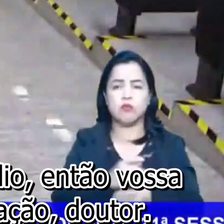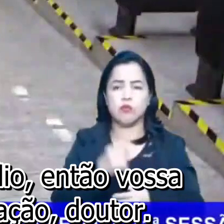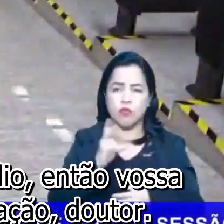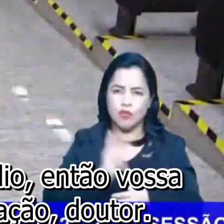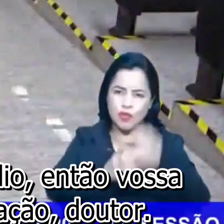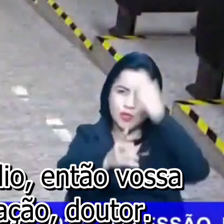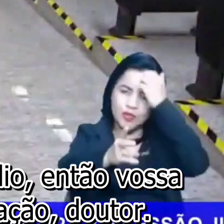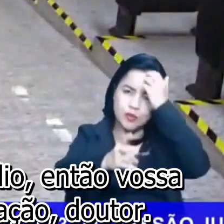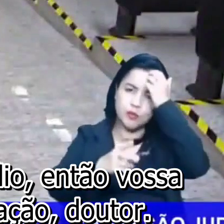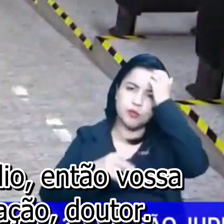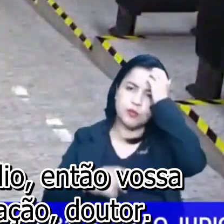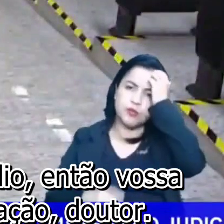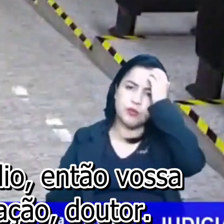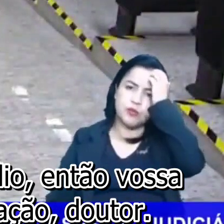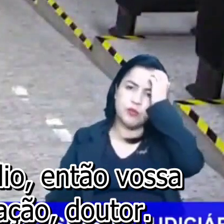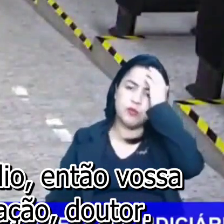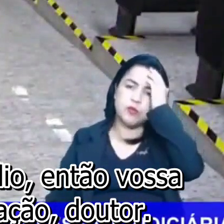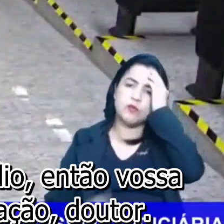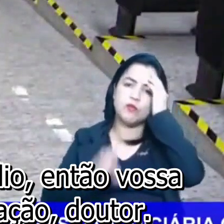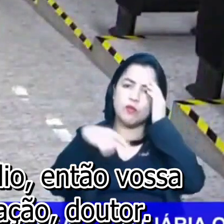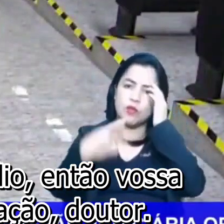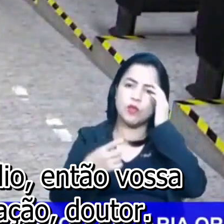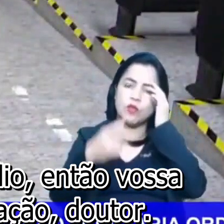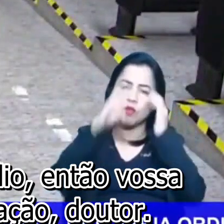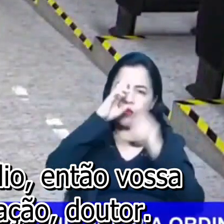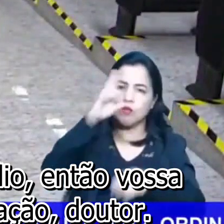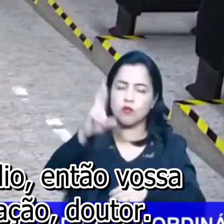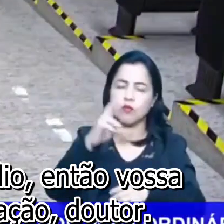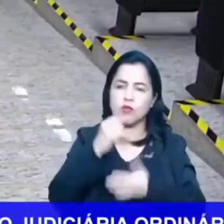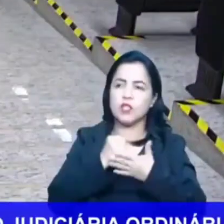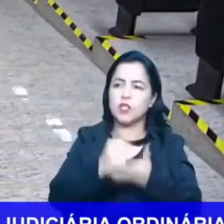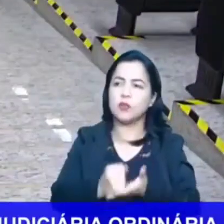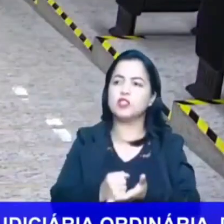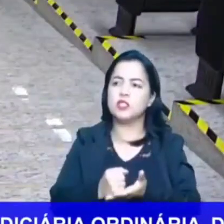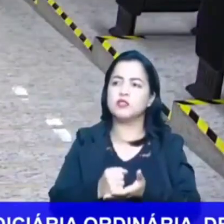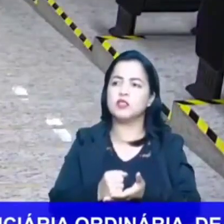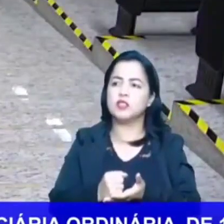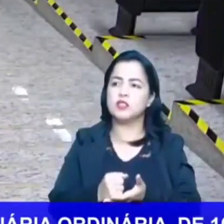vamos prosseguir. Doutor Exílio, então, Vossa Excelência está com a palavra para fazer a sustentação, doutor.